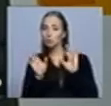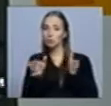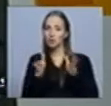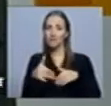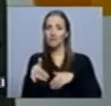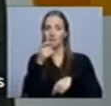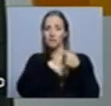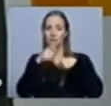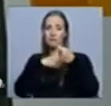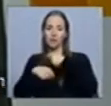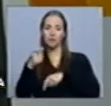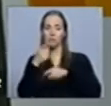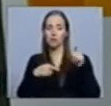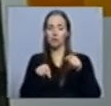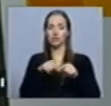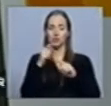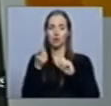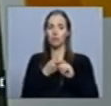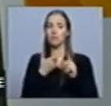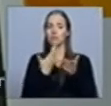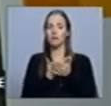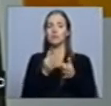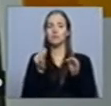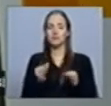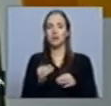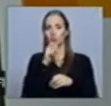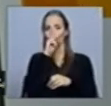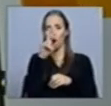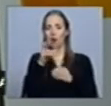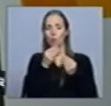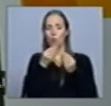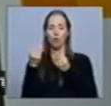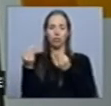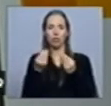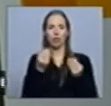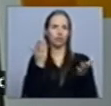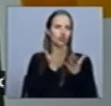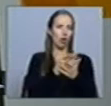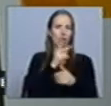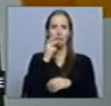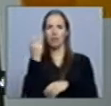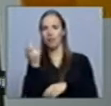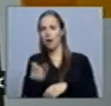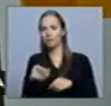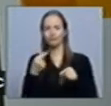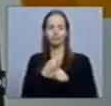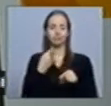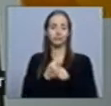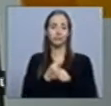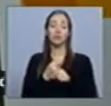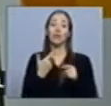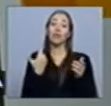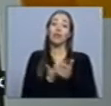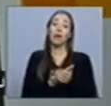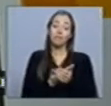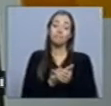meados deste ano e que asseguram precisamente a qualidade de ar, escolas, lares e tudo mais alguma coisa, e é mais um daqueles casos de